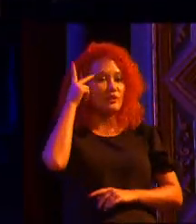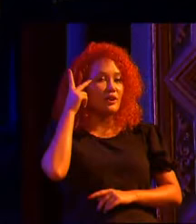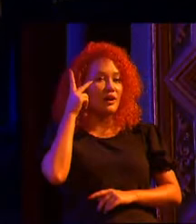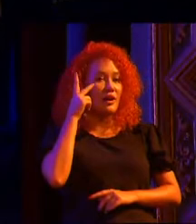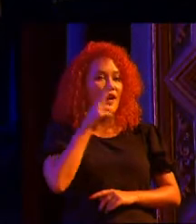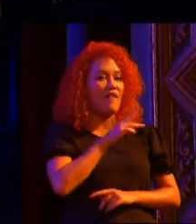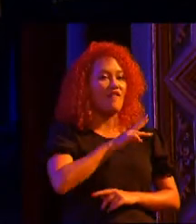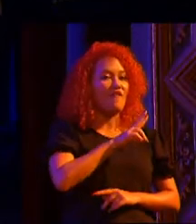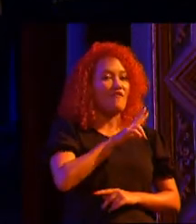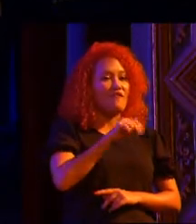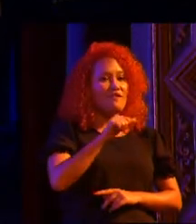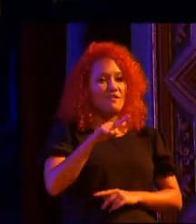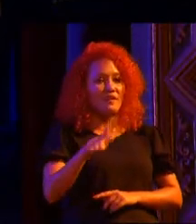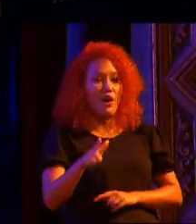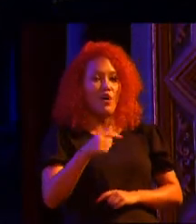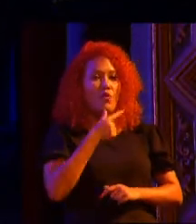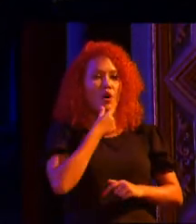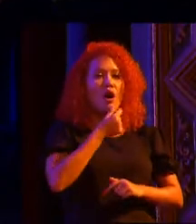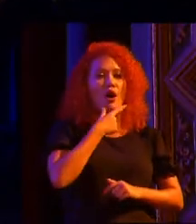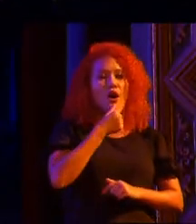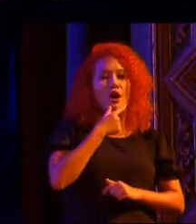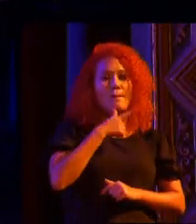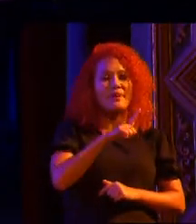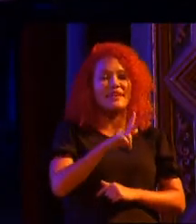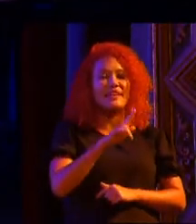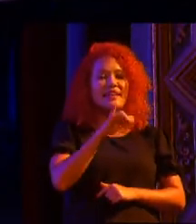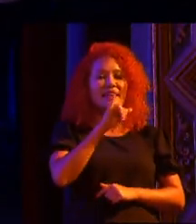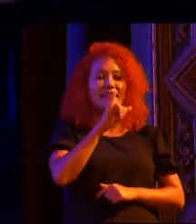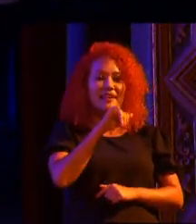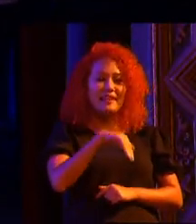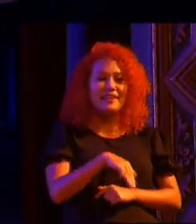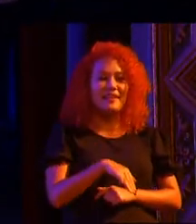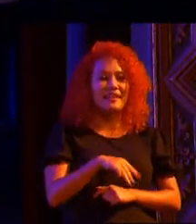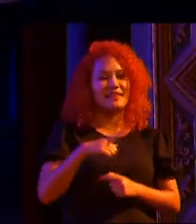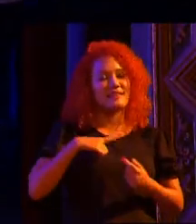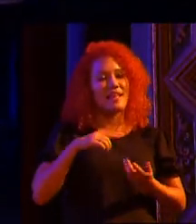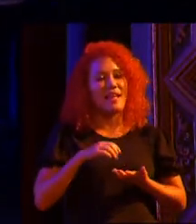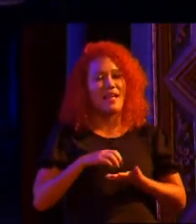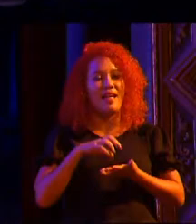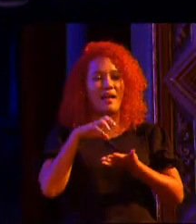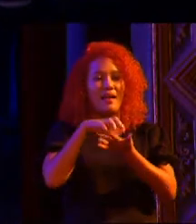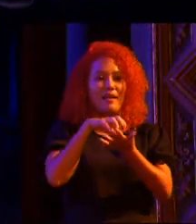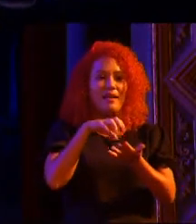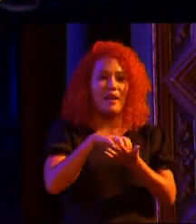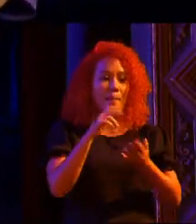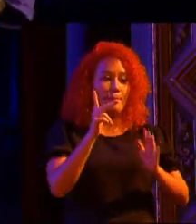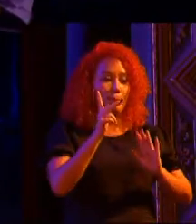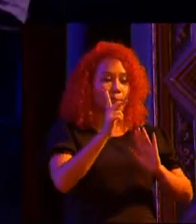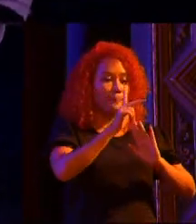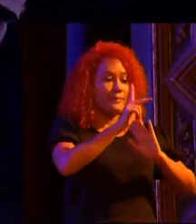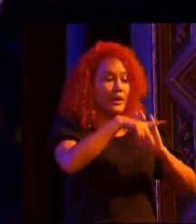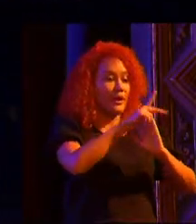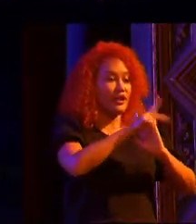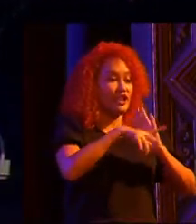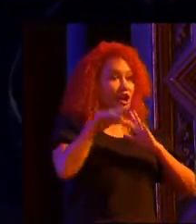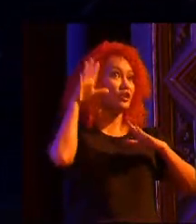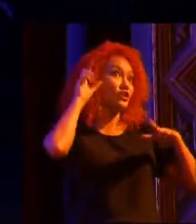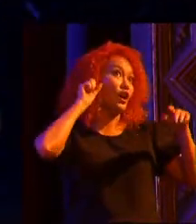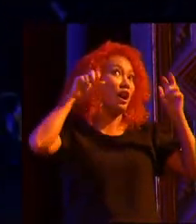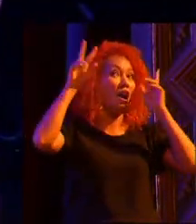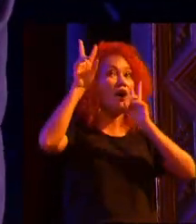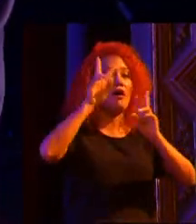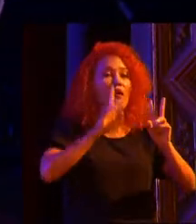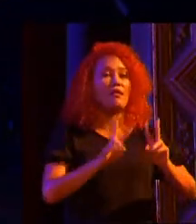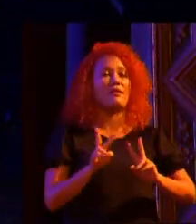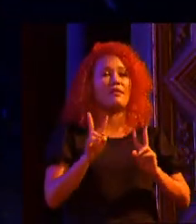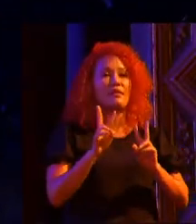Munduruku e o cantor e compositor Kim Marques, que apresentarão a categoria Projeto Audiovisual. Por favor, o